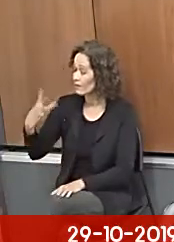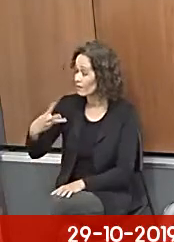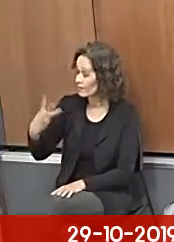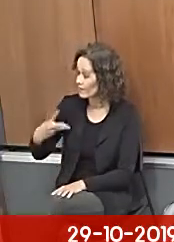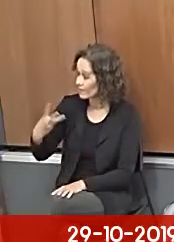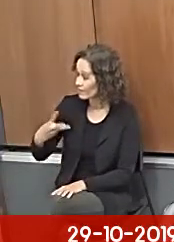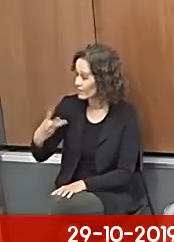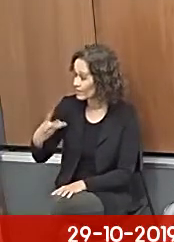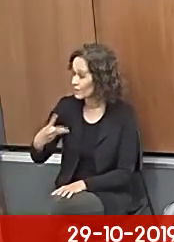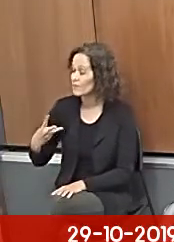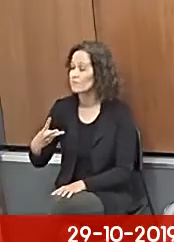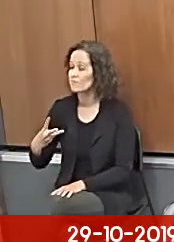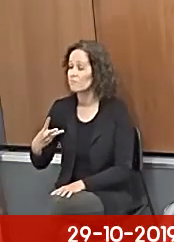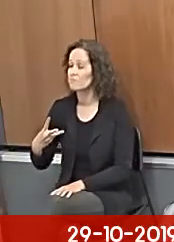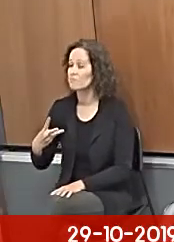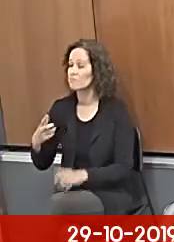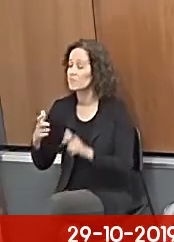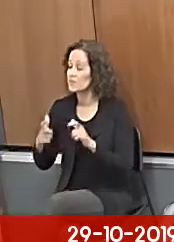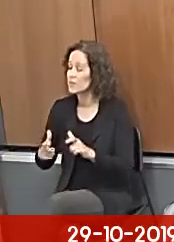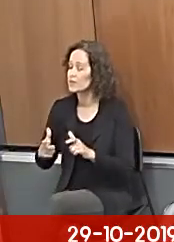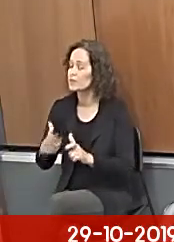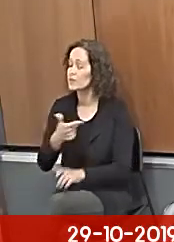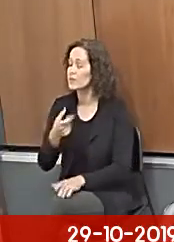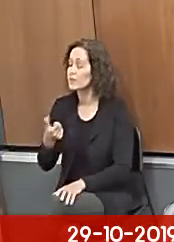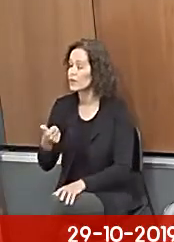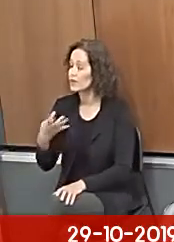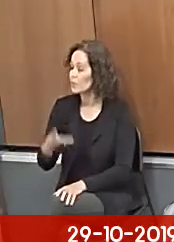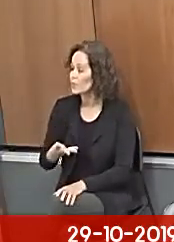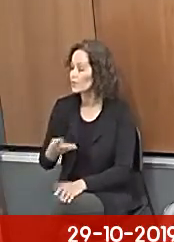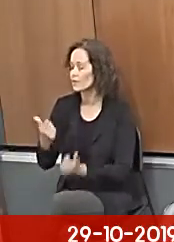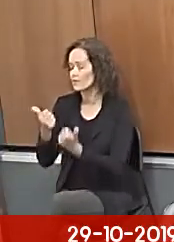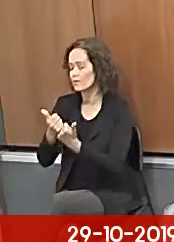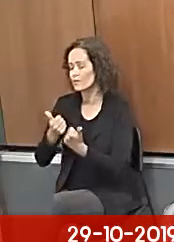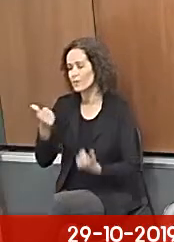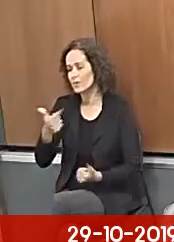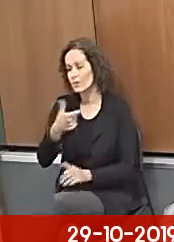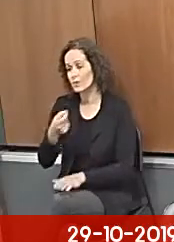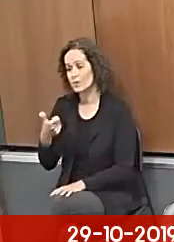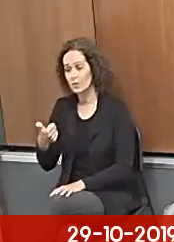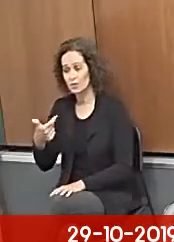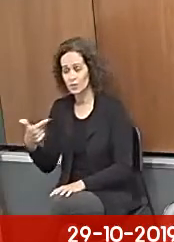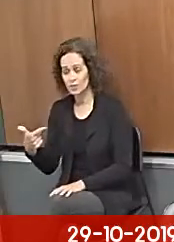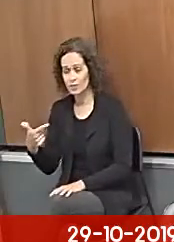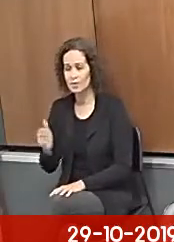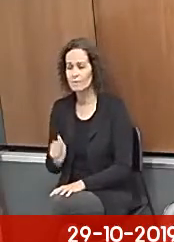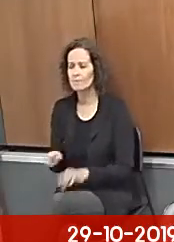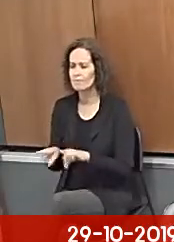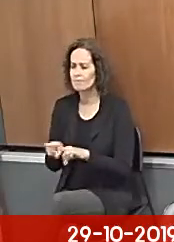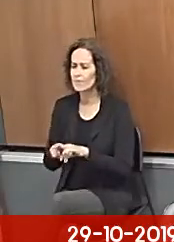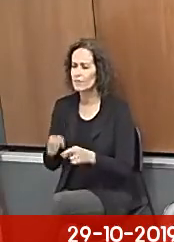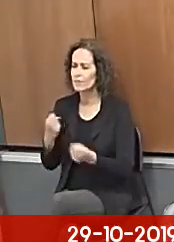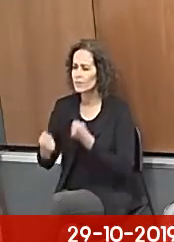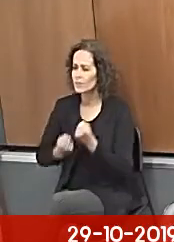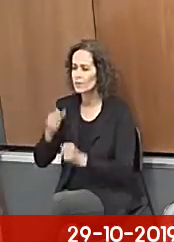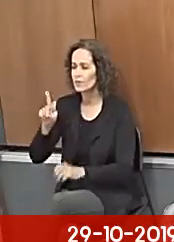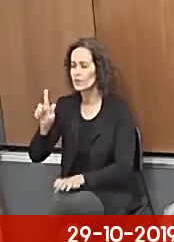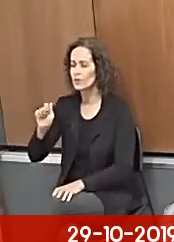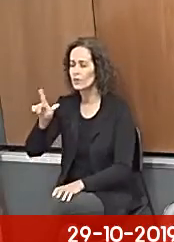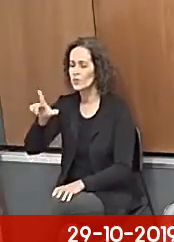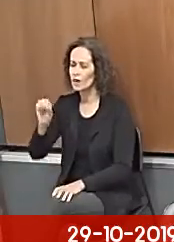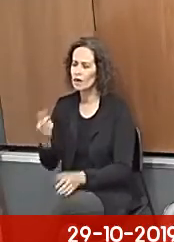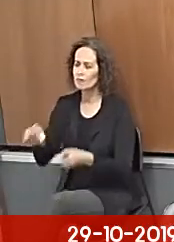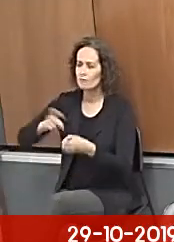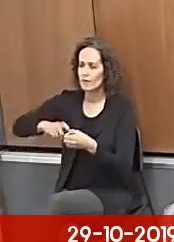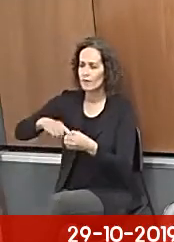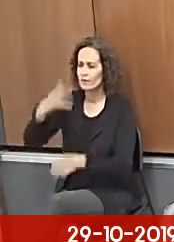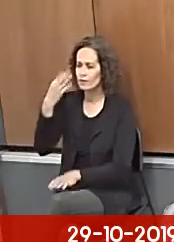colocado em 2014 do Campeonato Brasileiro, vice-campeão em 2012. Algumas corridas do Galo. Volta naquela foto, por